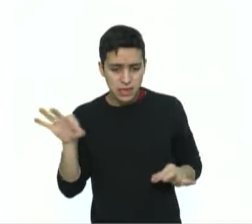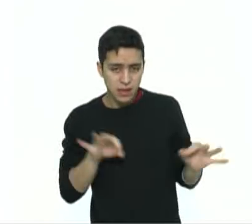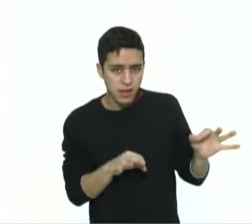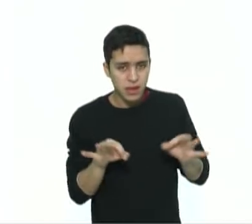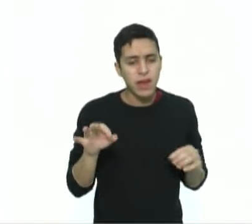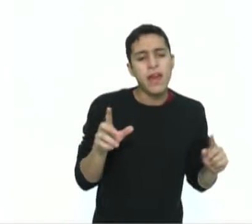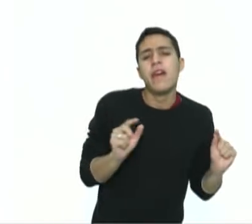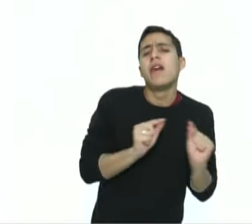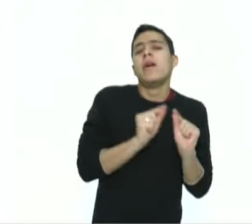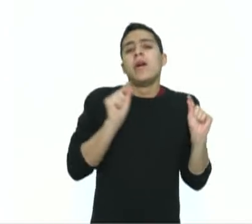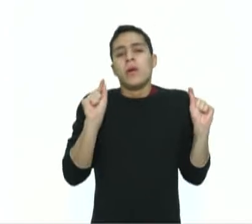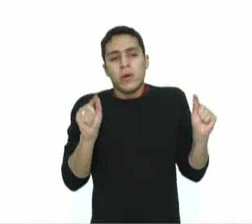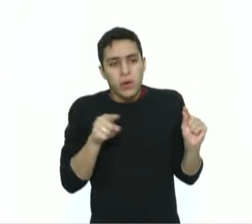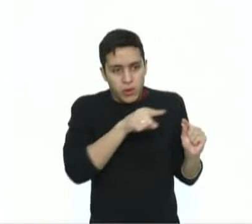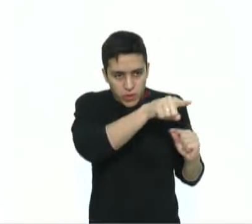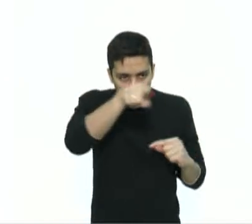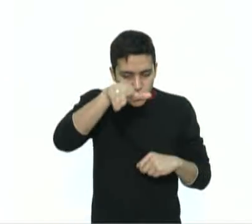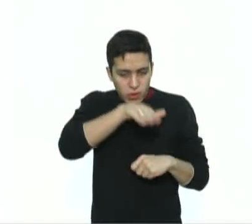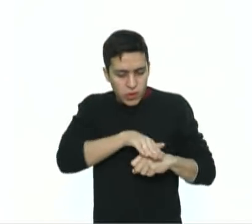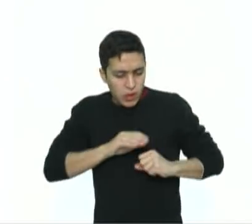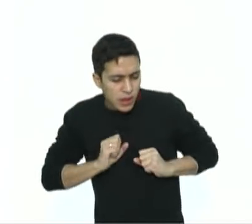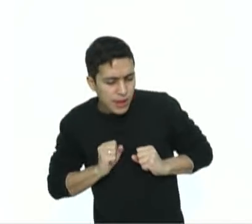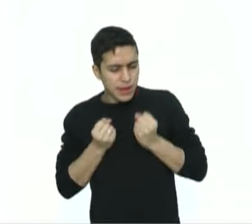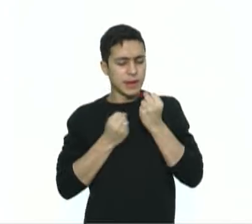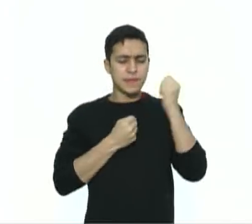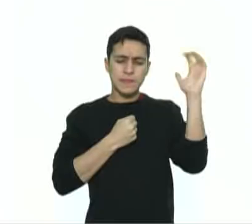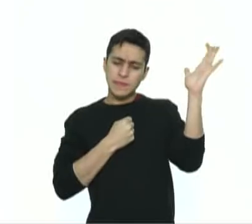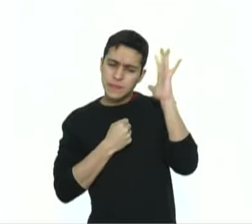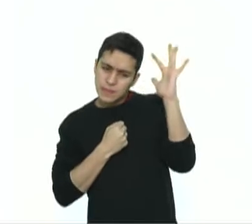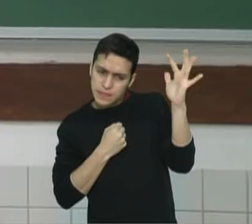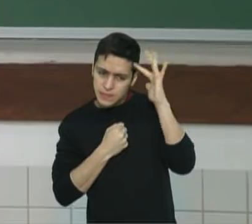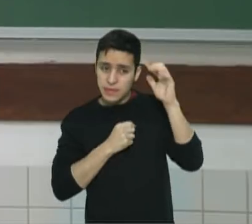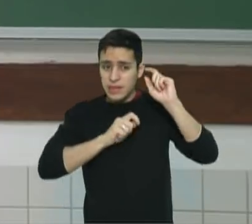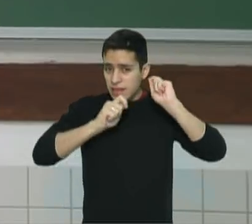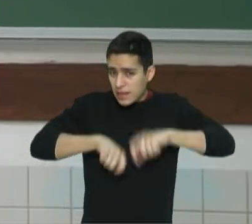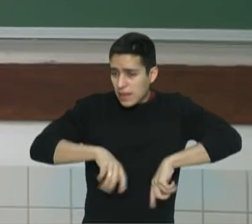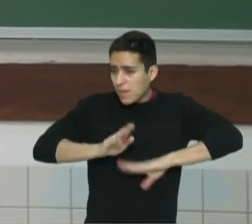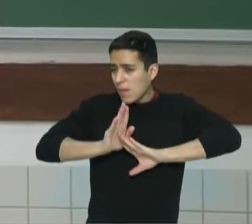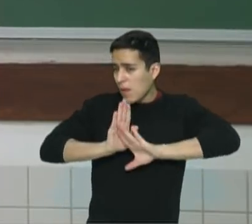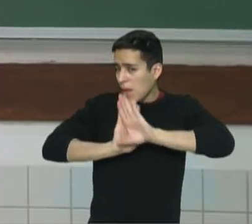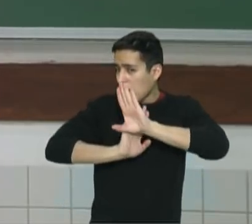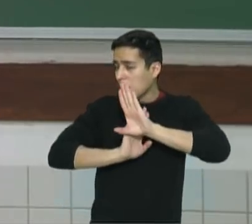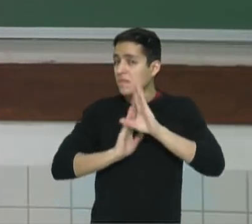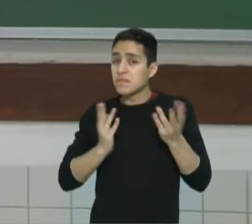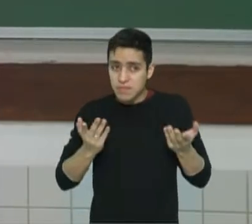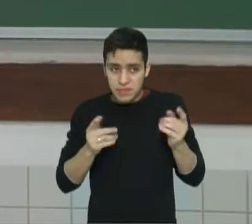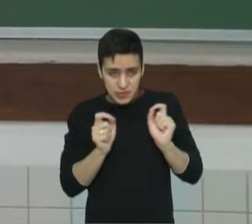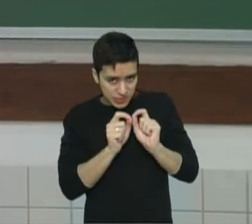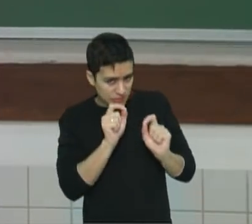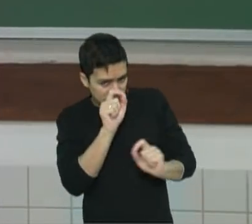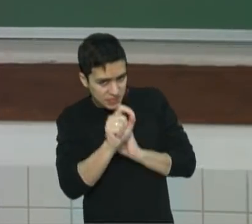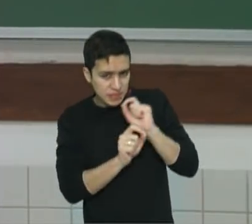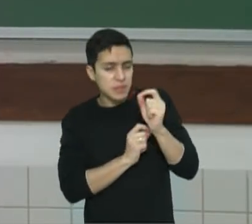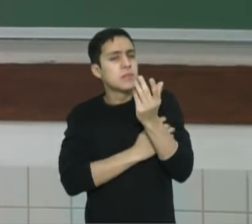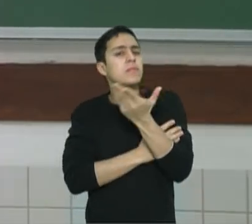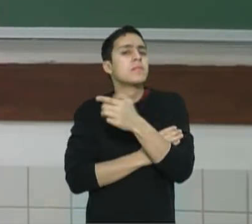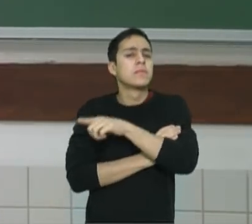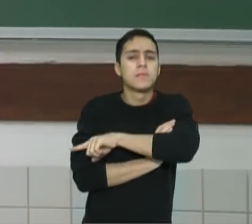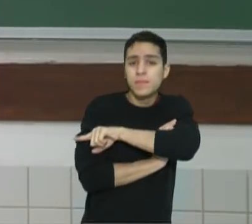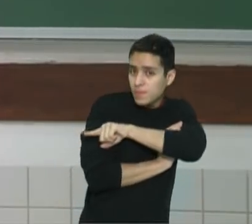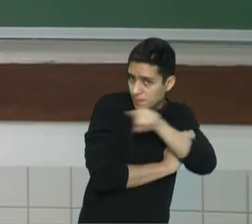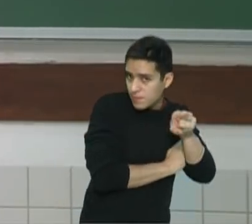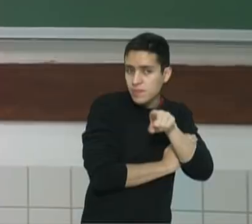que eles começassem a refletir sobre até quanto eles podiam alcançar. Isso fez, logicamente, que